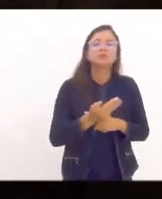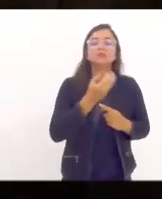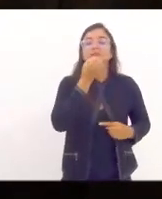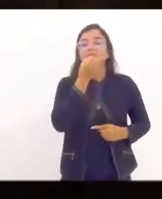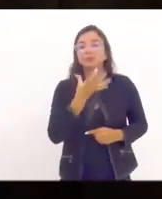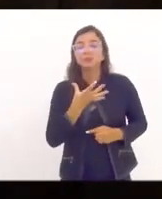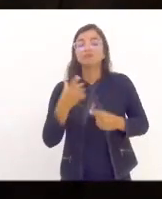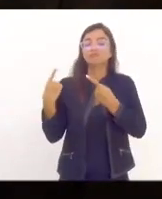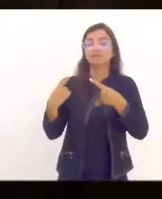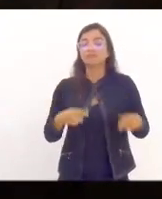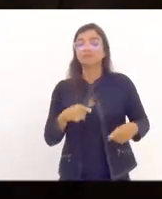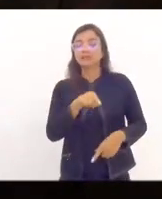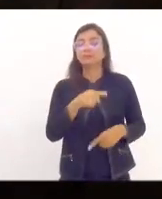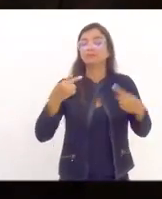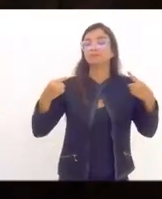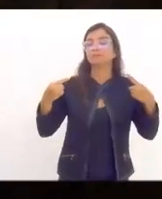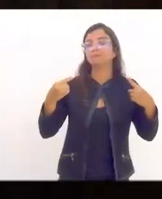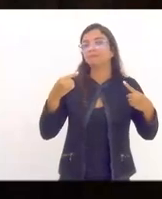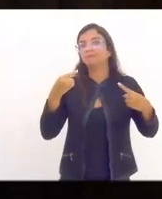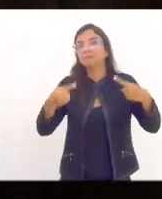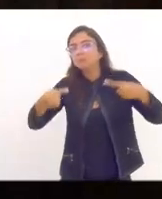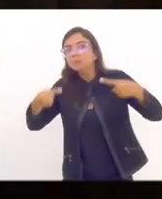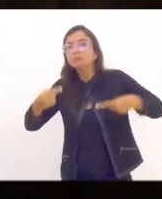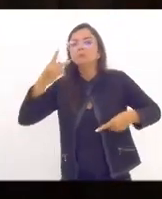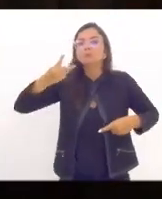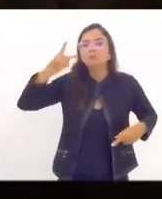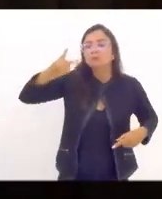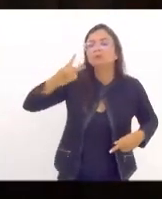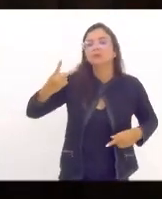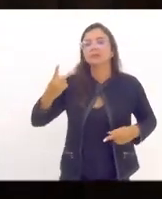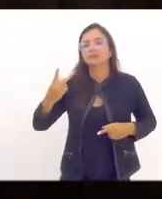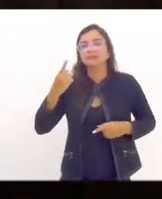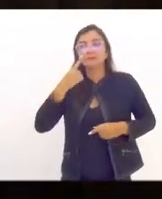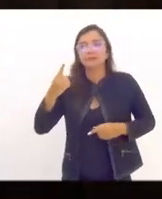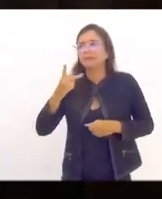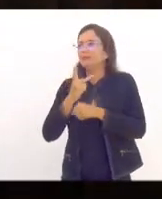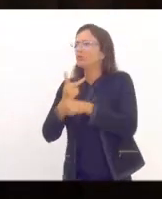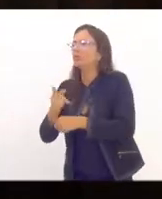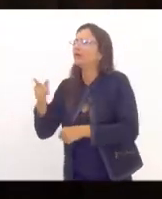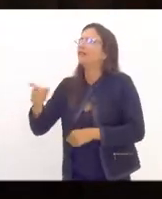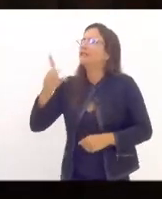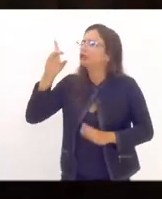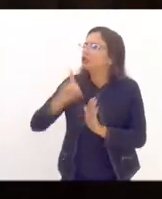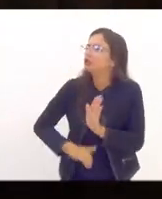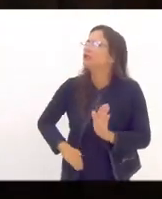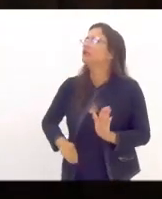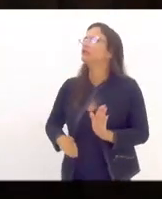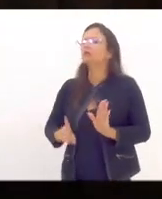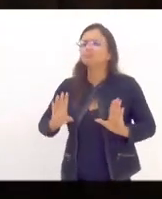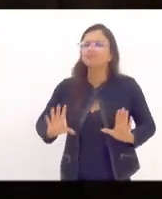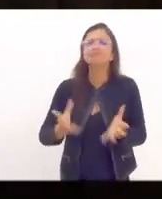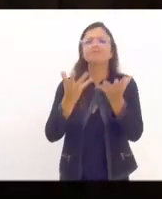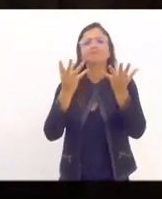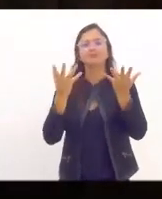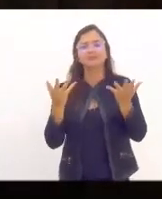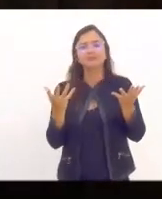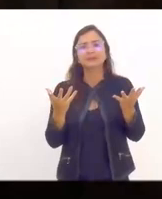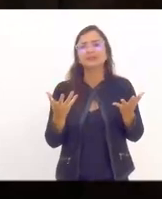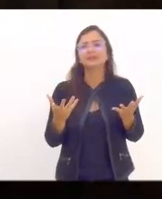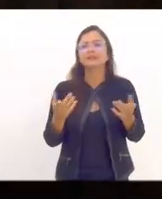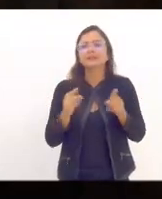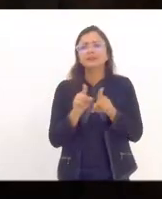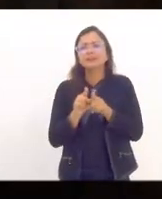políticas e políticas que vão buscar os direitos que vão enaltecer os direitos e vão colaborar na